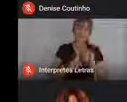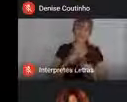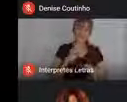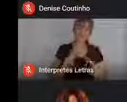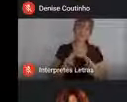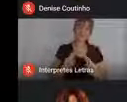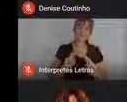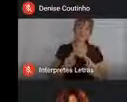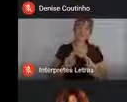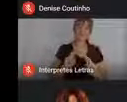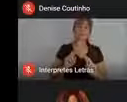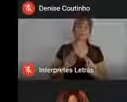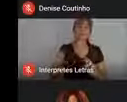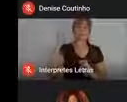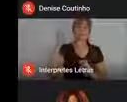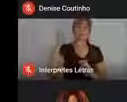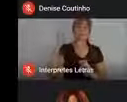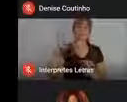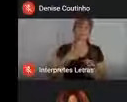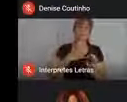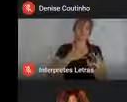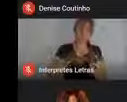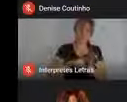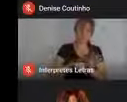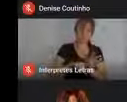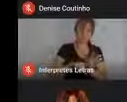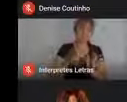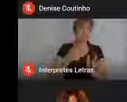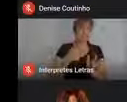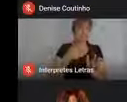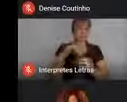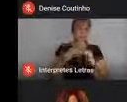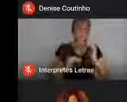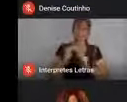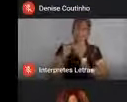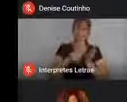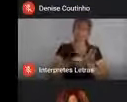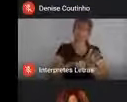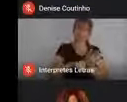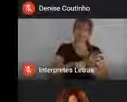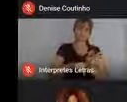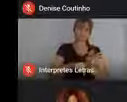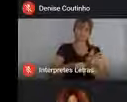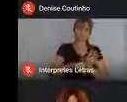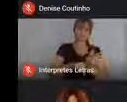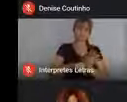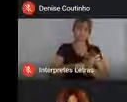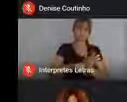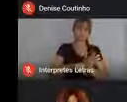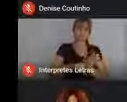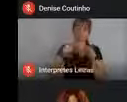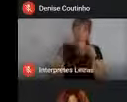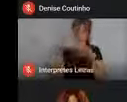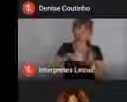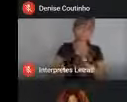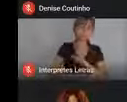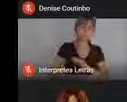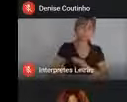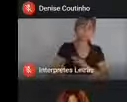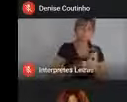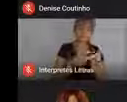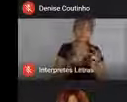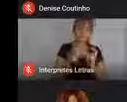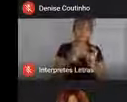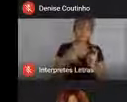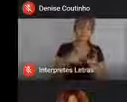das pesquisas que nós fazemos. É quando o pesquisador se encontra nos dados da pesquisa, ele se reconhece,